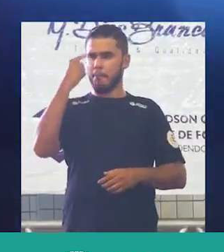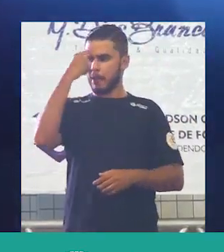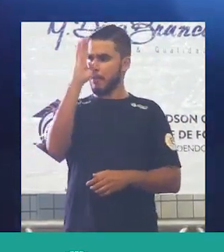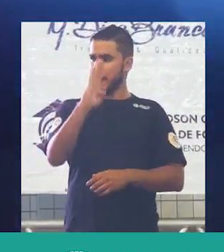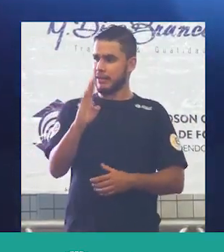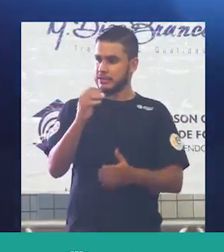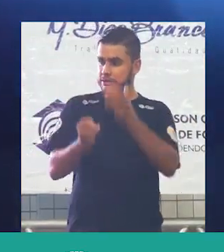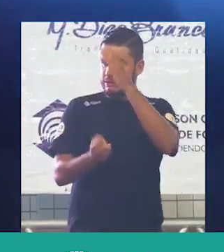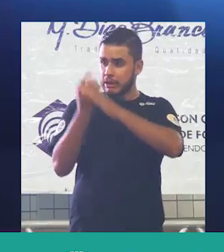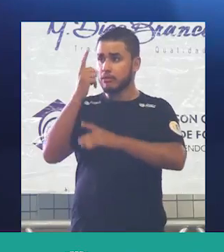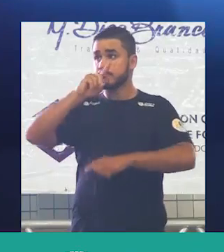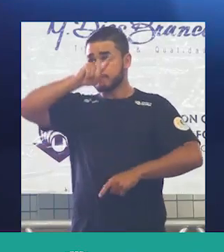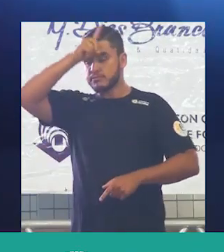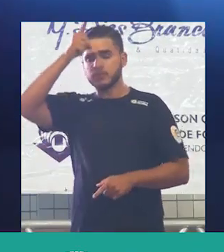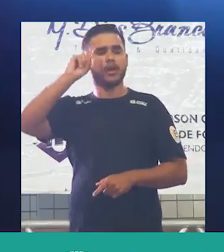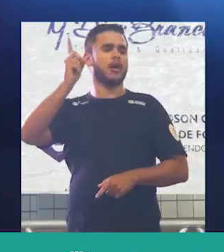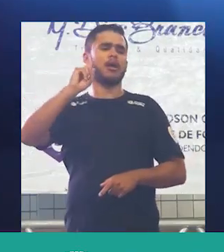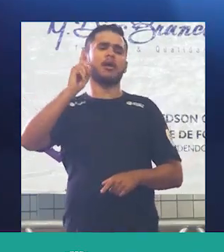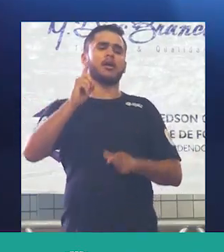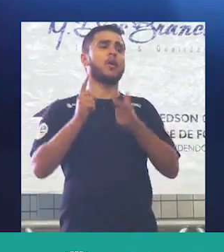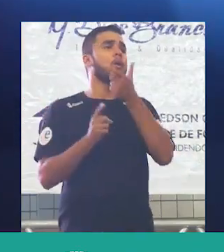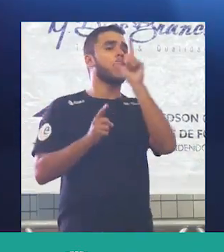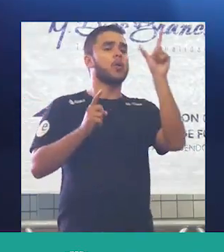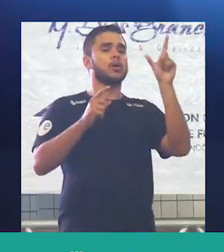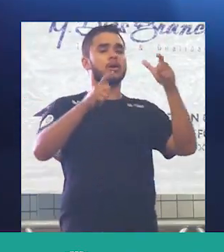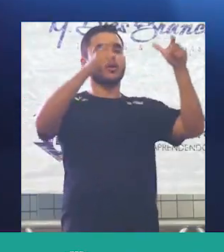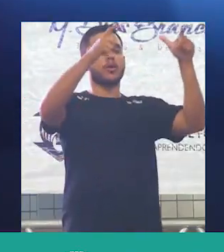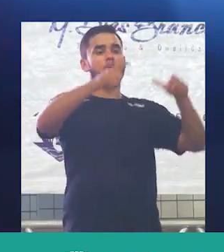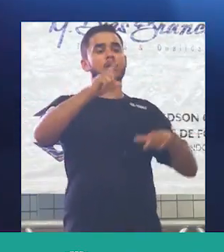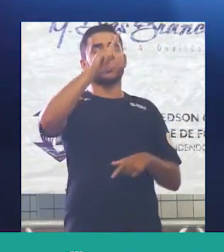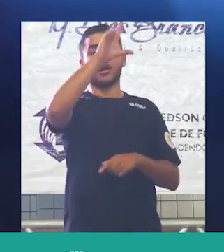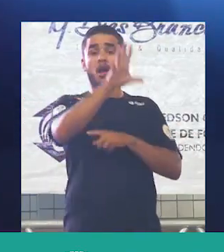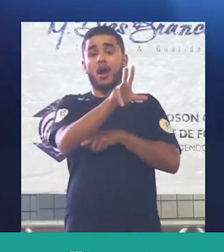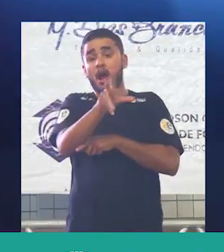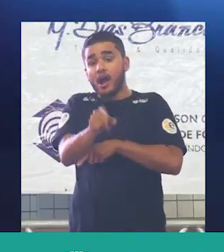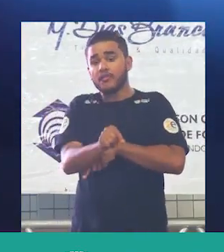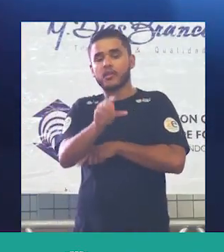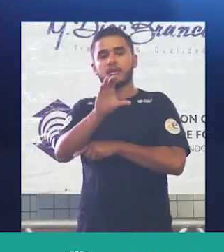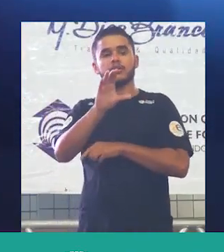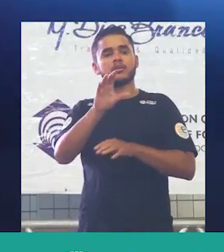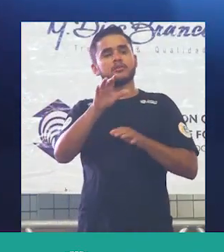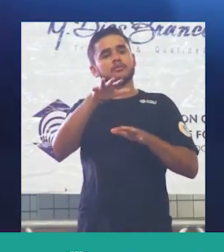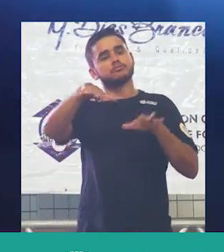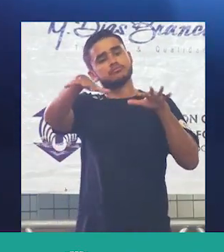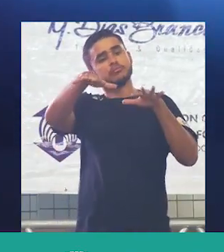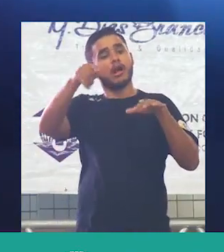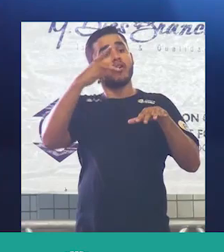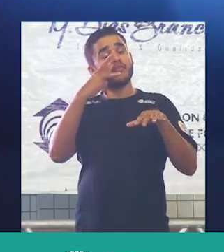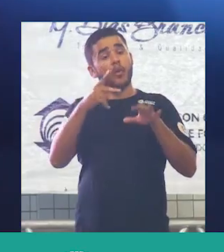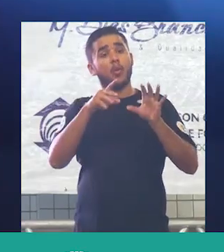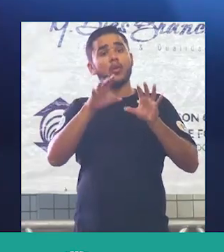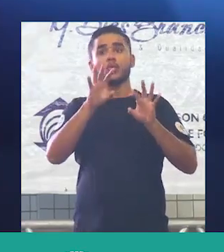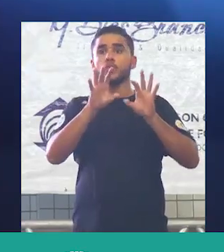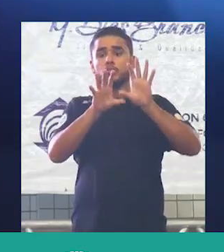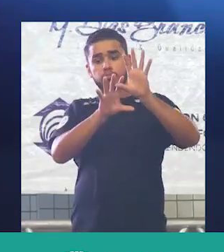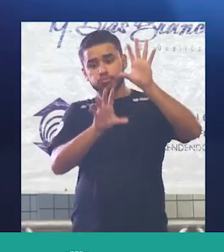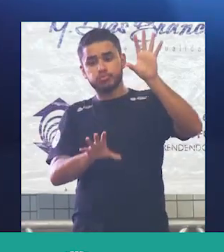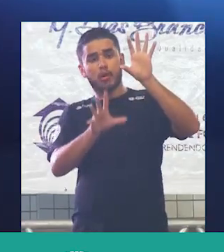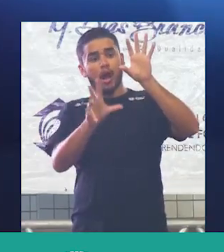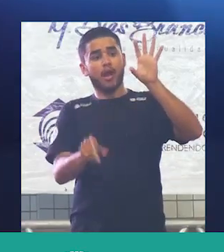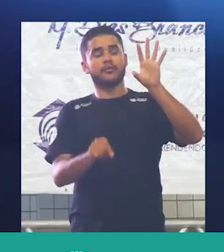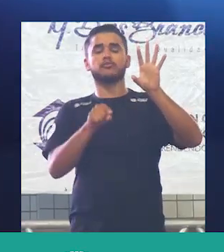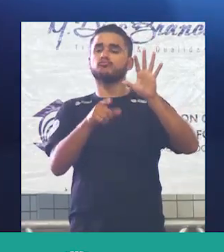os portugueses já haviam colonizado a costa africana. E lá na costa africana, eles já